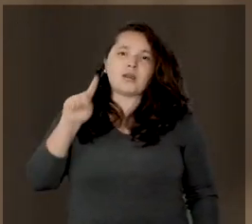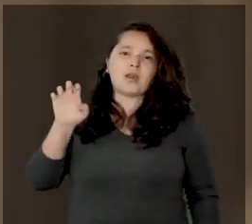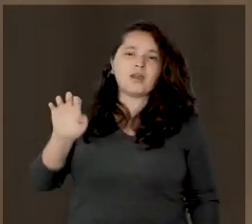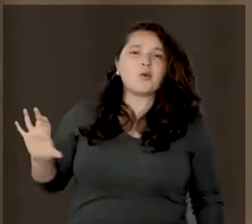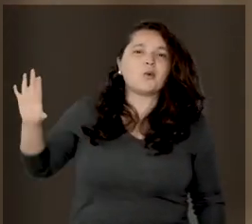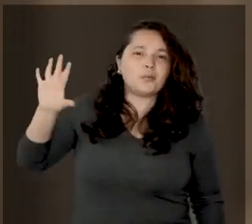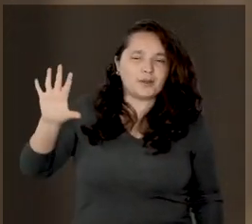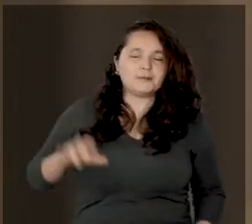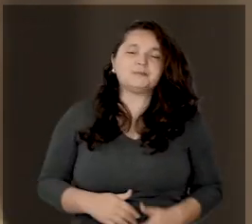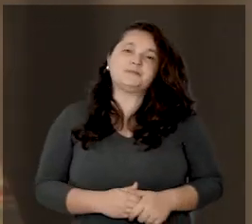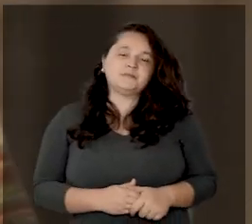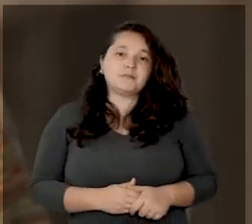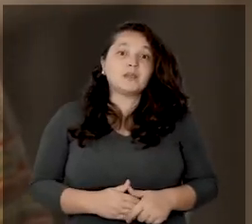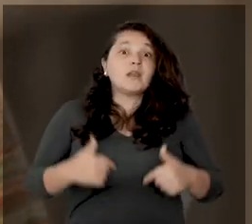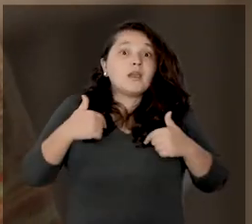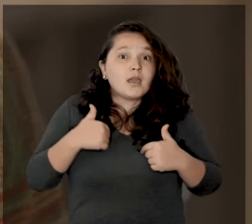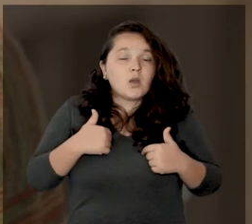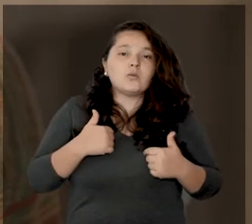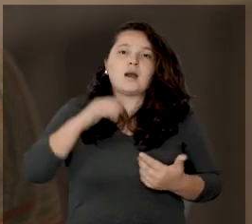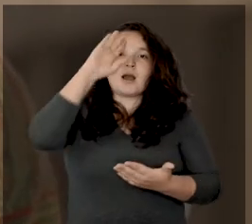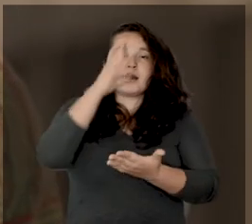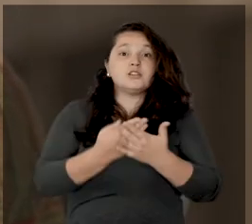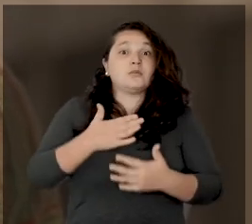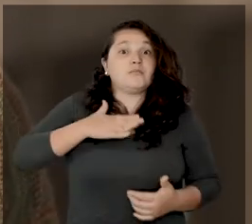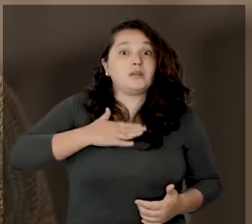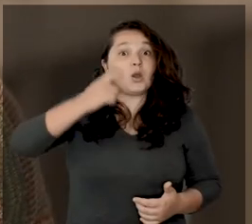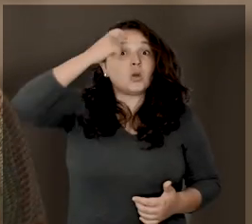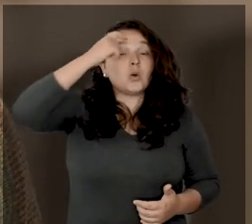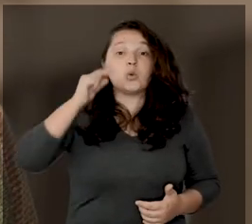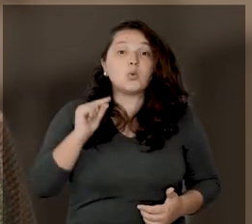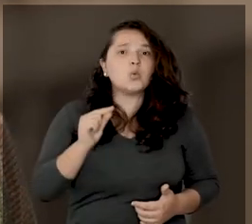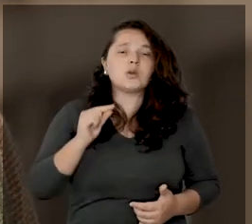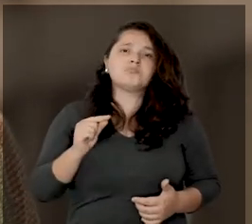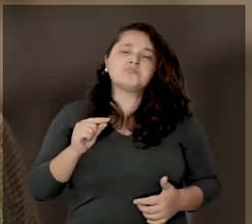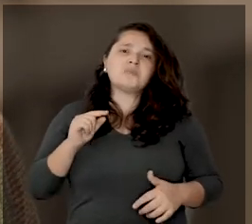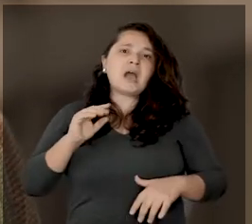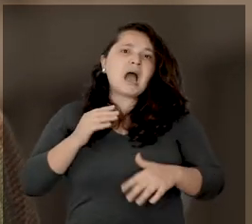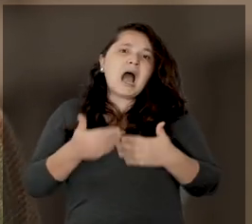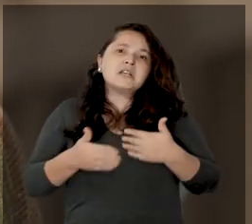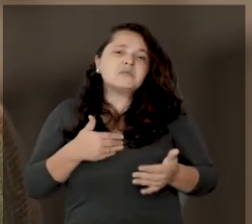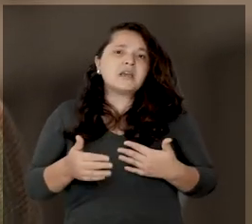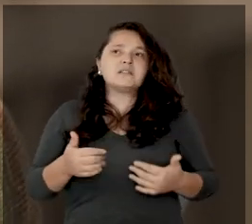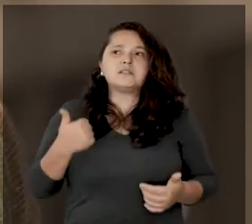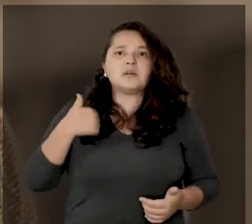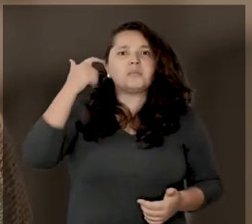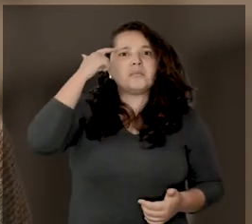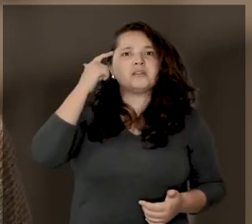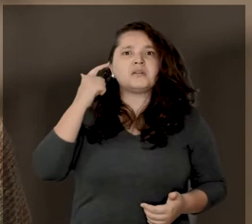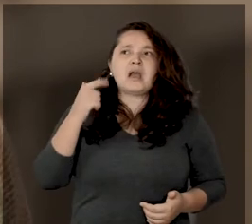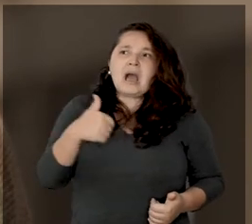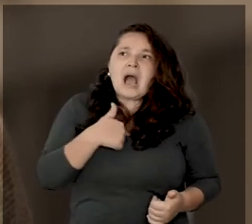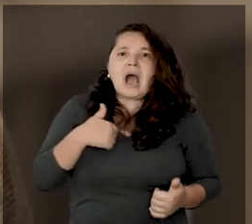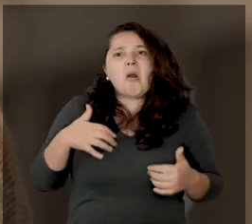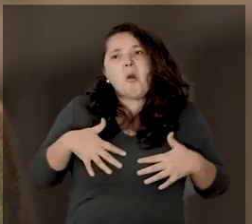novo para a minha própria consciência, essa coisa de não se importar nem um pouco com esse país, né, de não ter orgulho nenhum de ser brasileiro, de